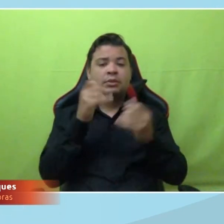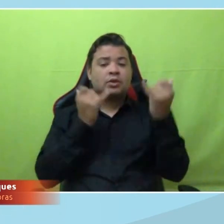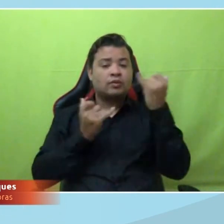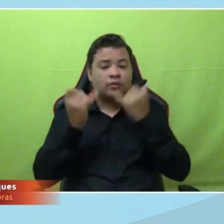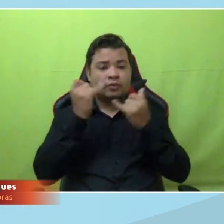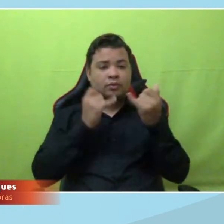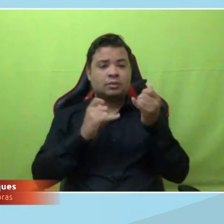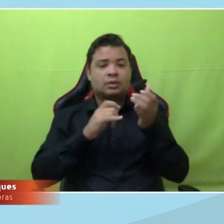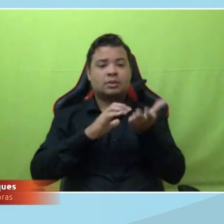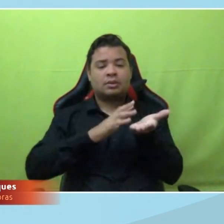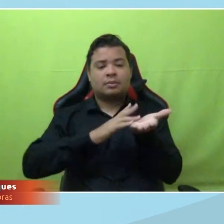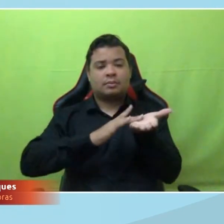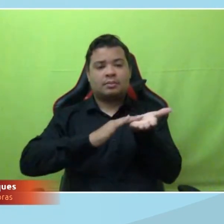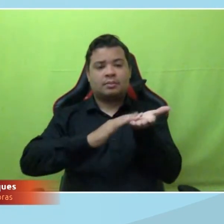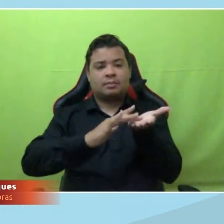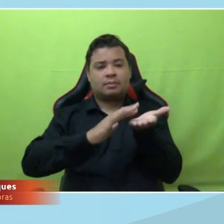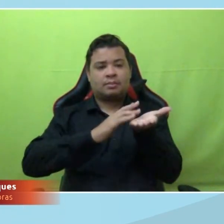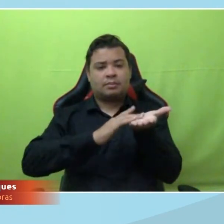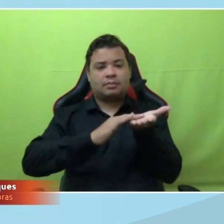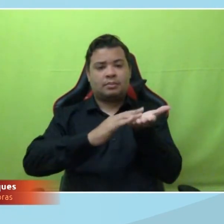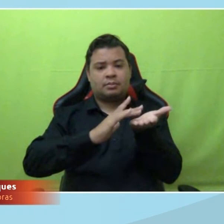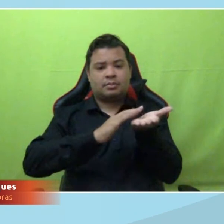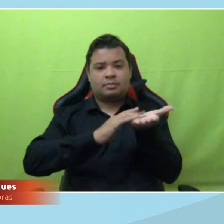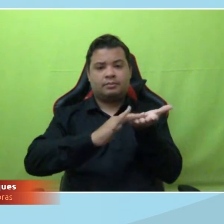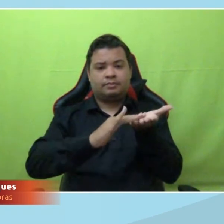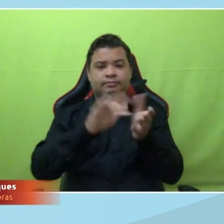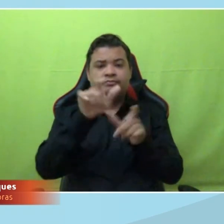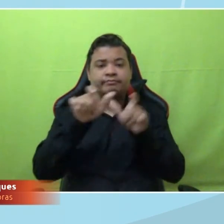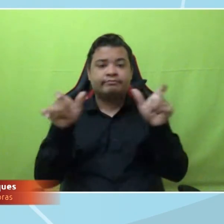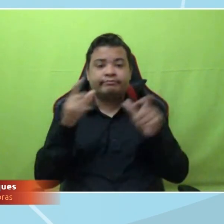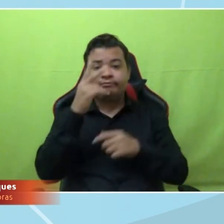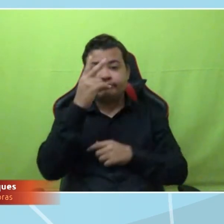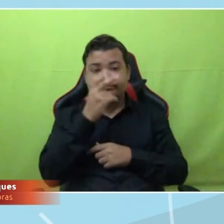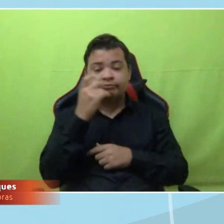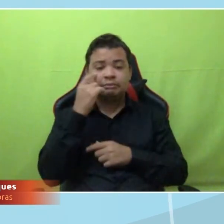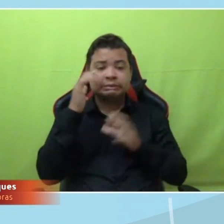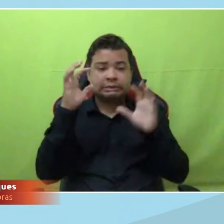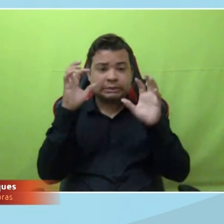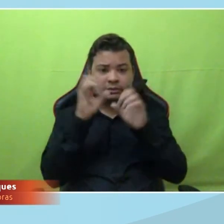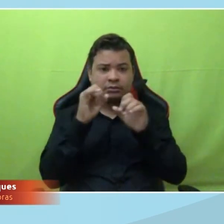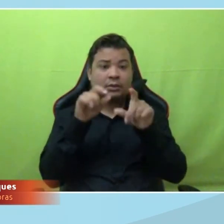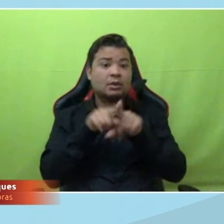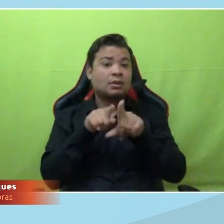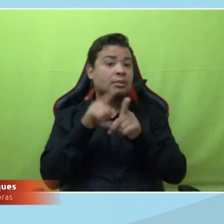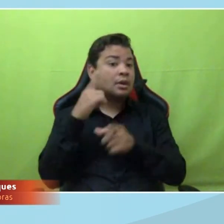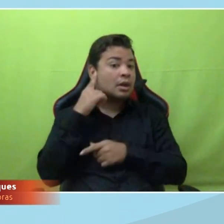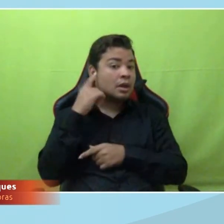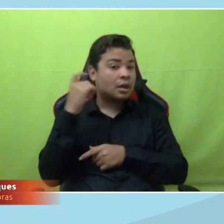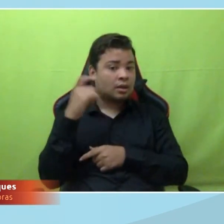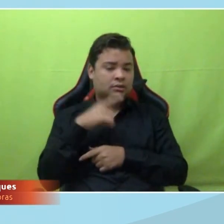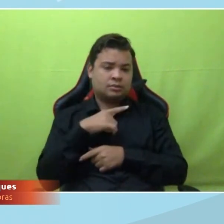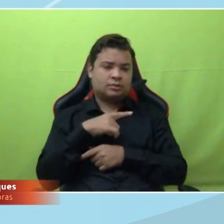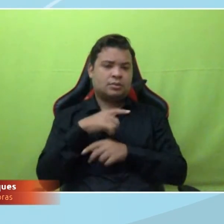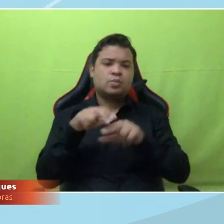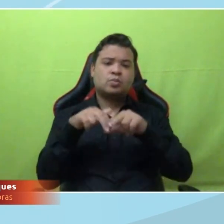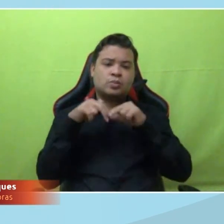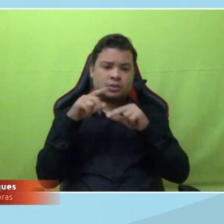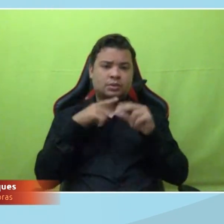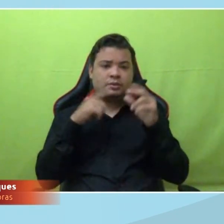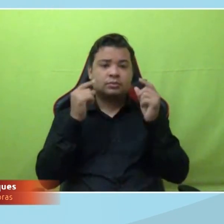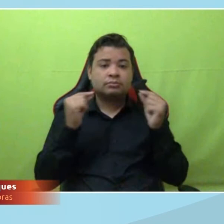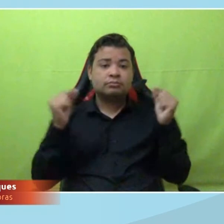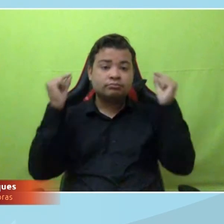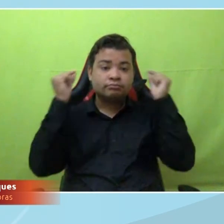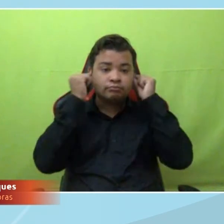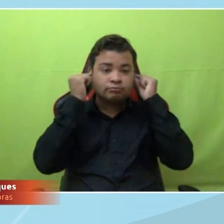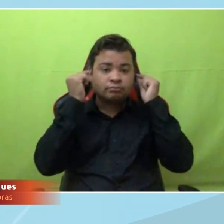né, para pessoas cegas e de baixa visão, e também áudio. Por isso, será disponibilizado um fone de ouvido e o eleitor pode